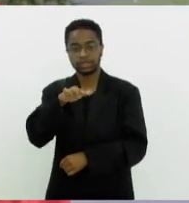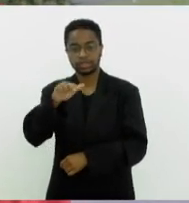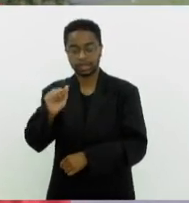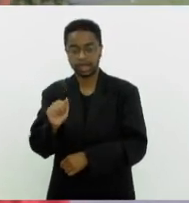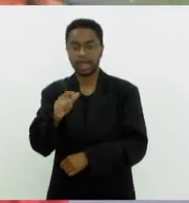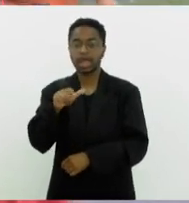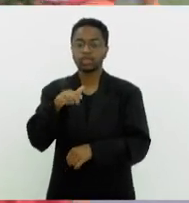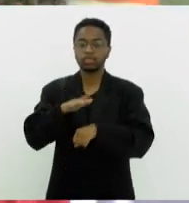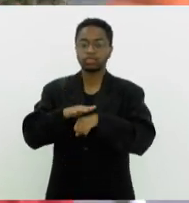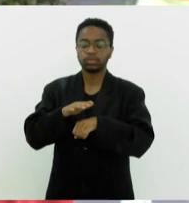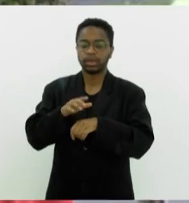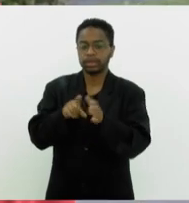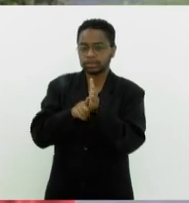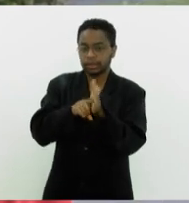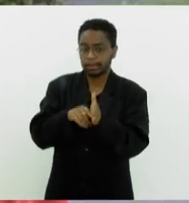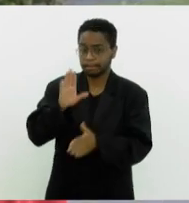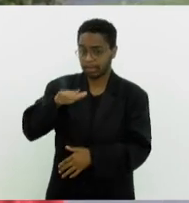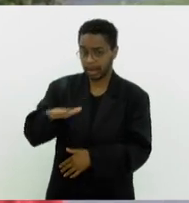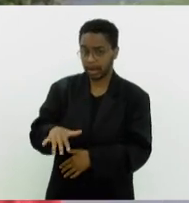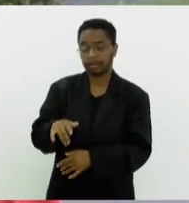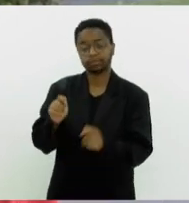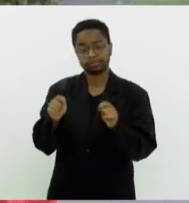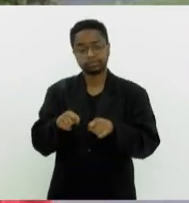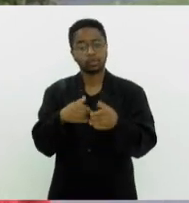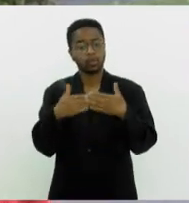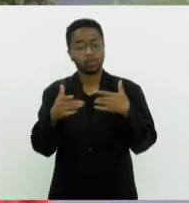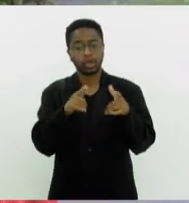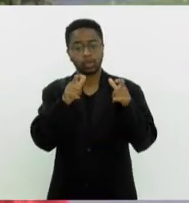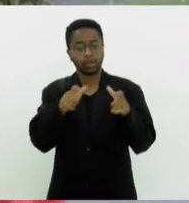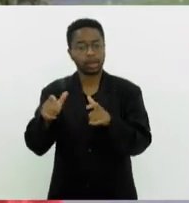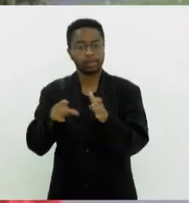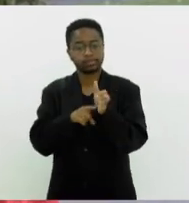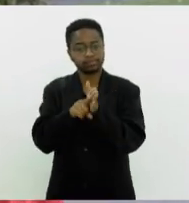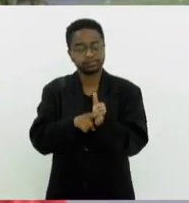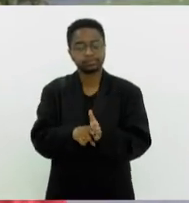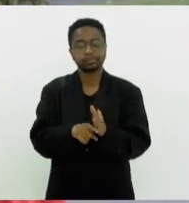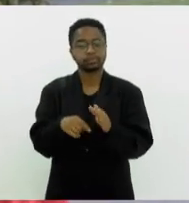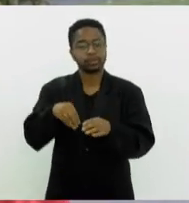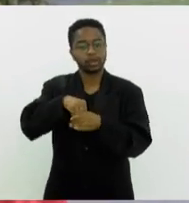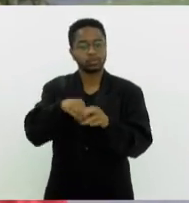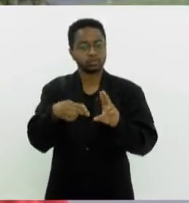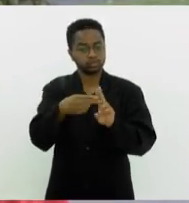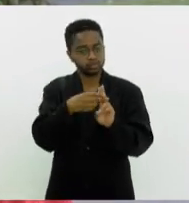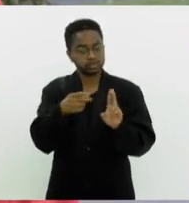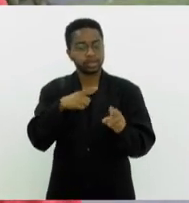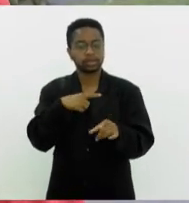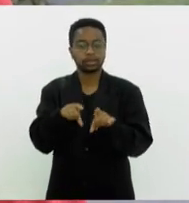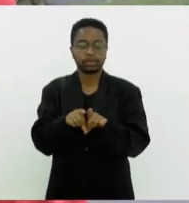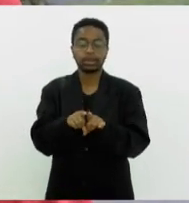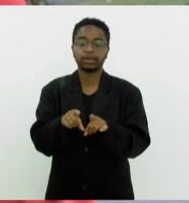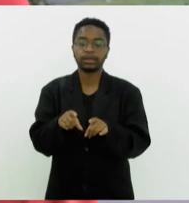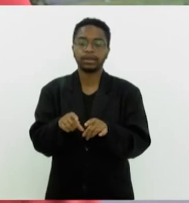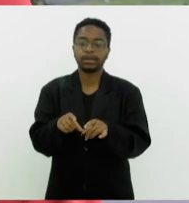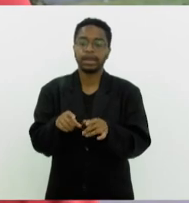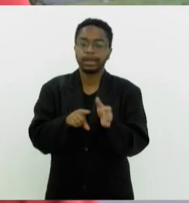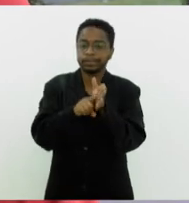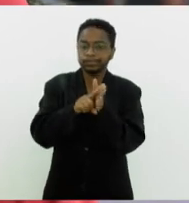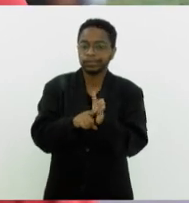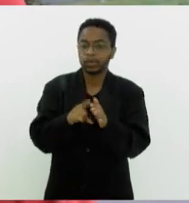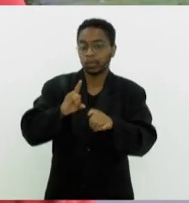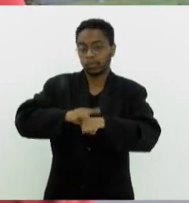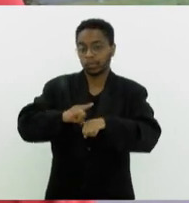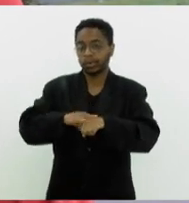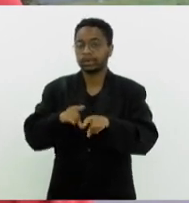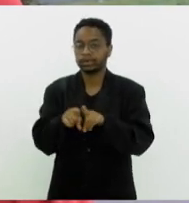pode fazer em qualquer laboratório, que é feito na rede SUS. Junto com isso, um exame de urina, porque a creatinina é aquilo que